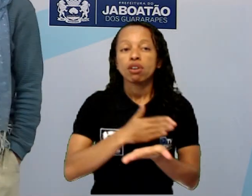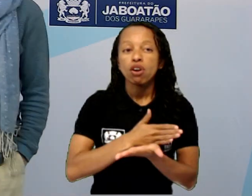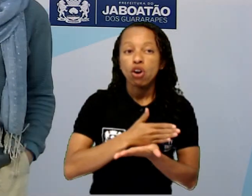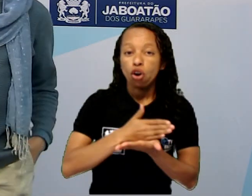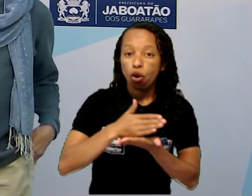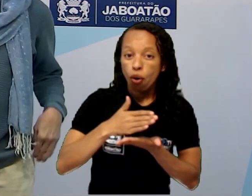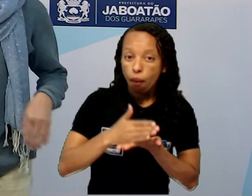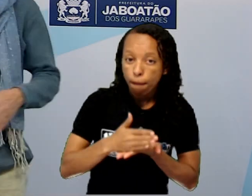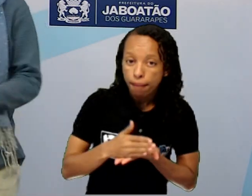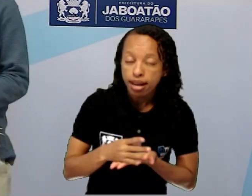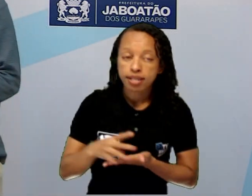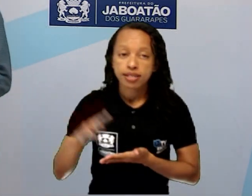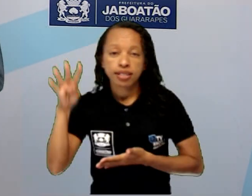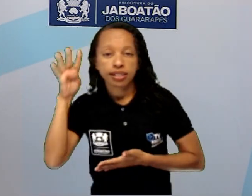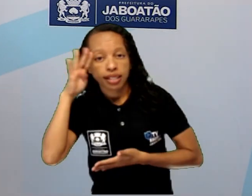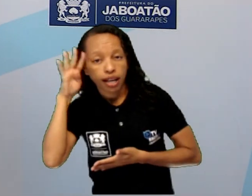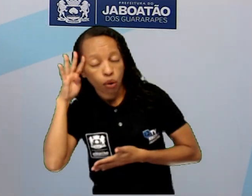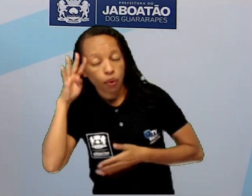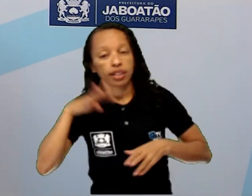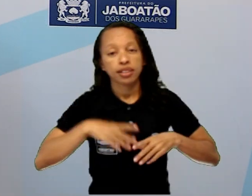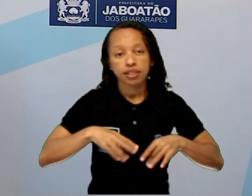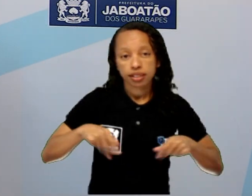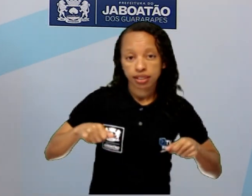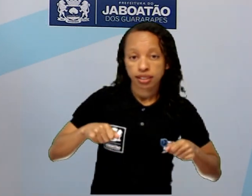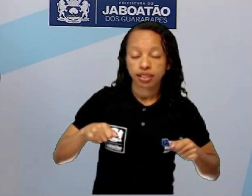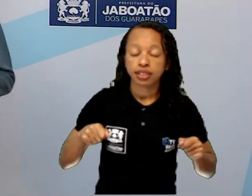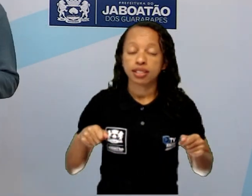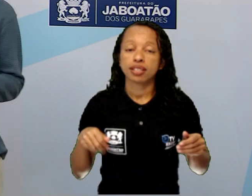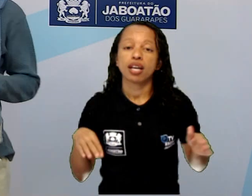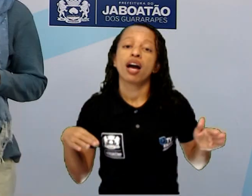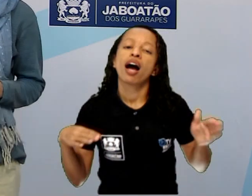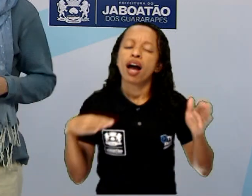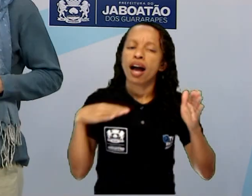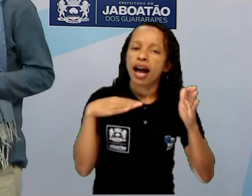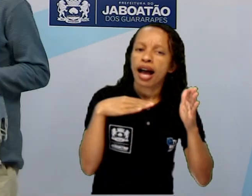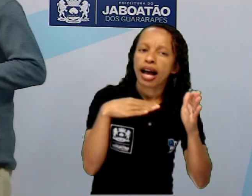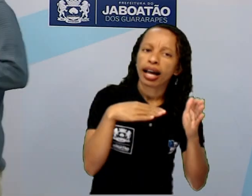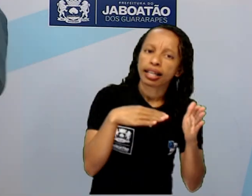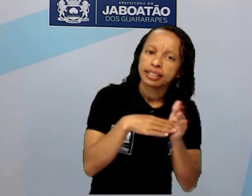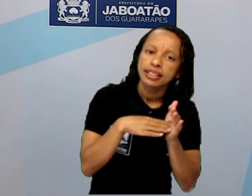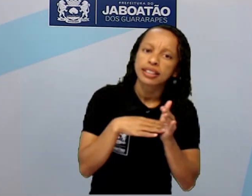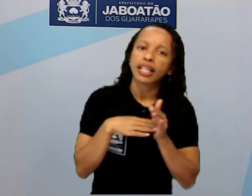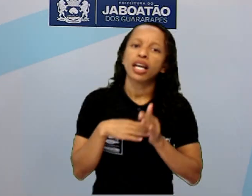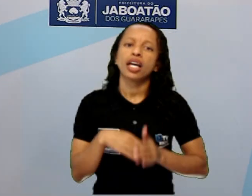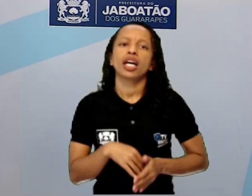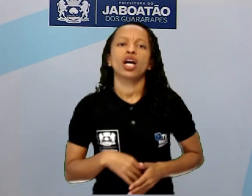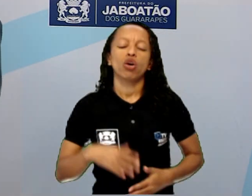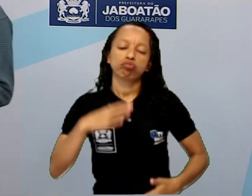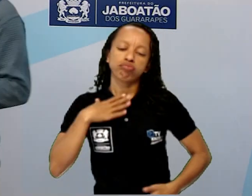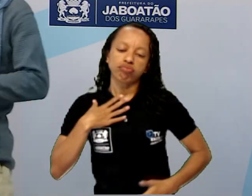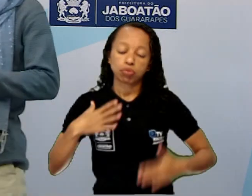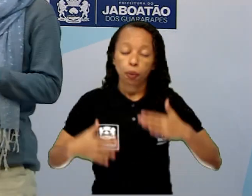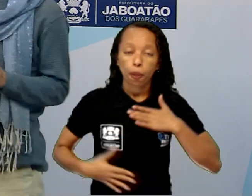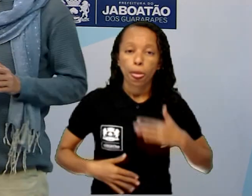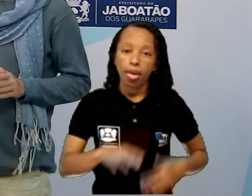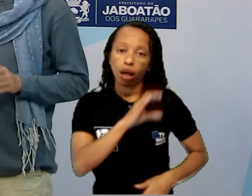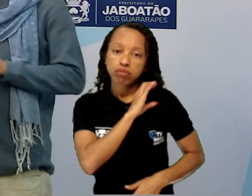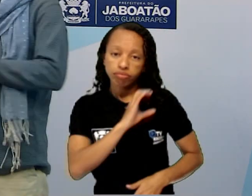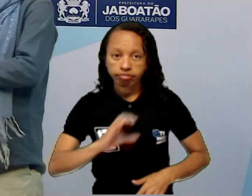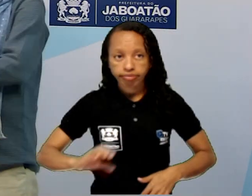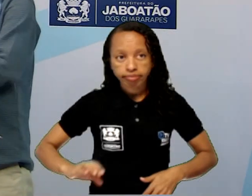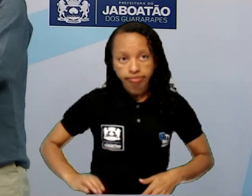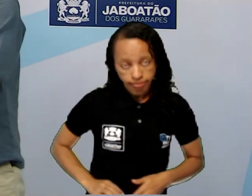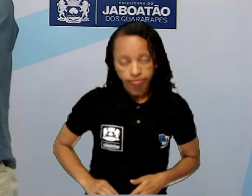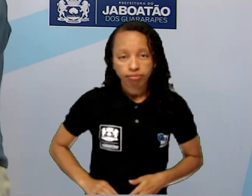o dia do corpo de Cristo. Ok? Então, faz parte, é característico desse ciclo, as vivências